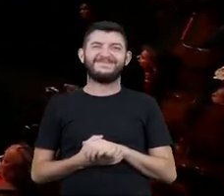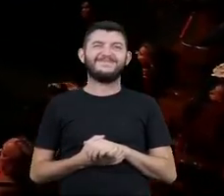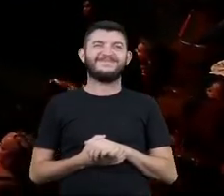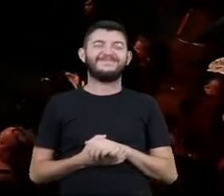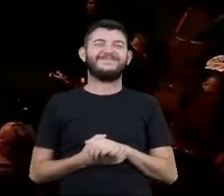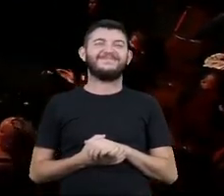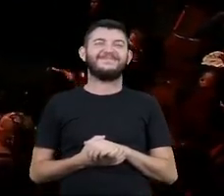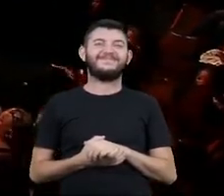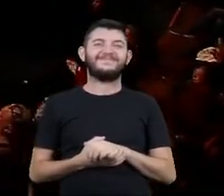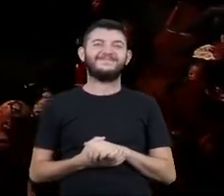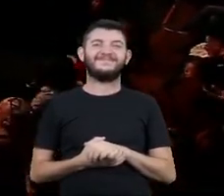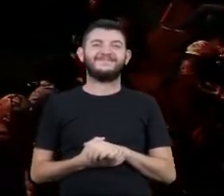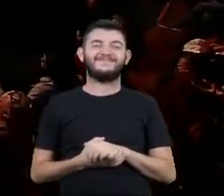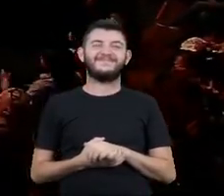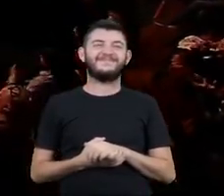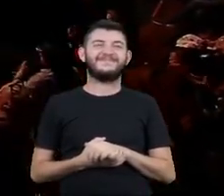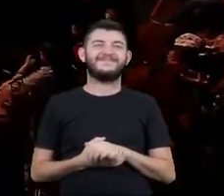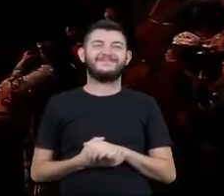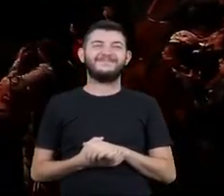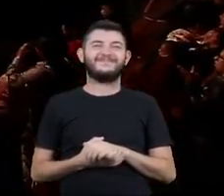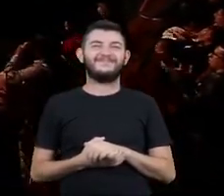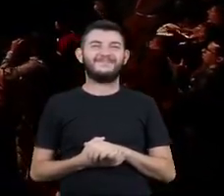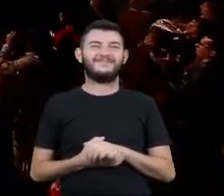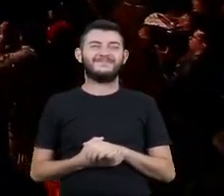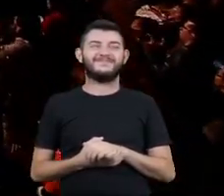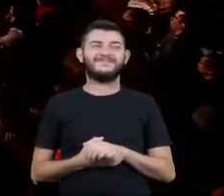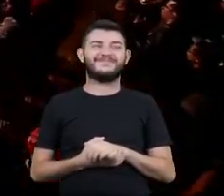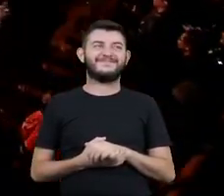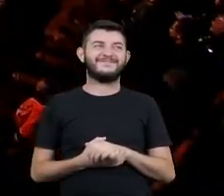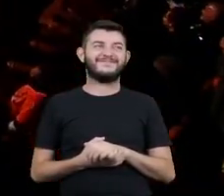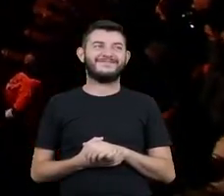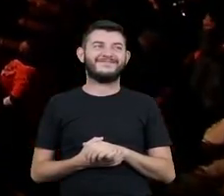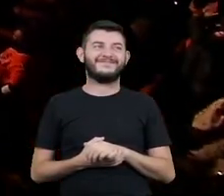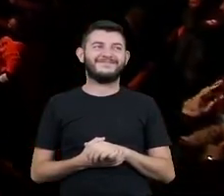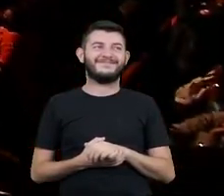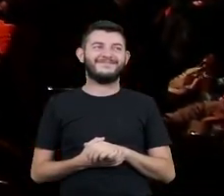Muito obrigada.